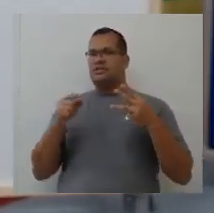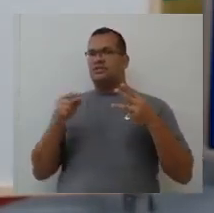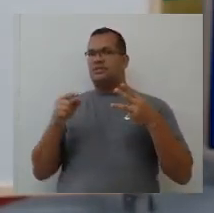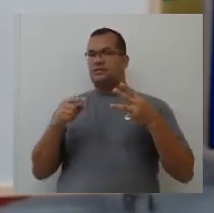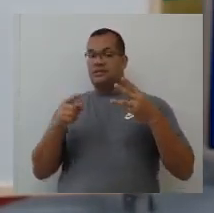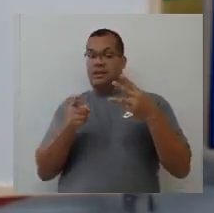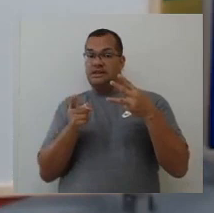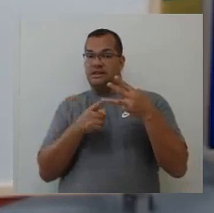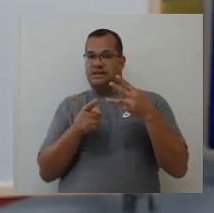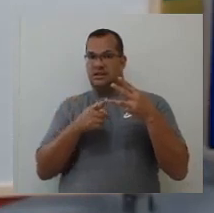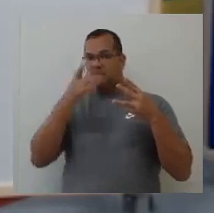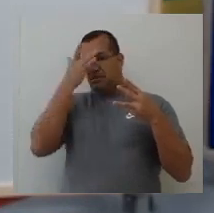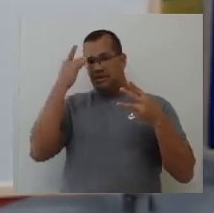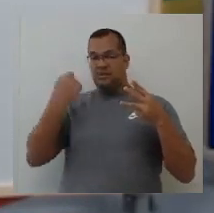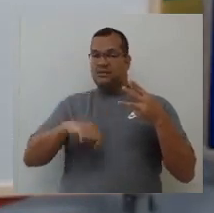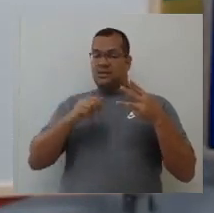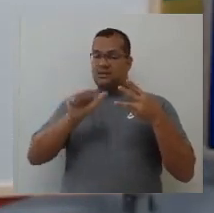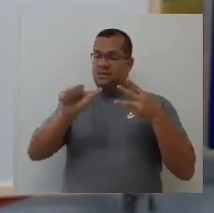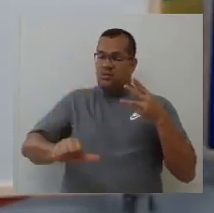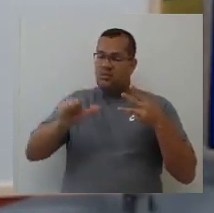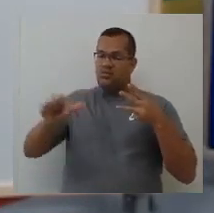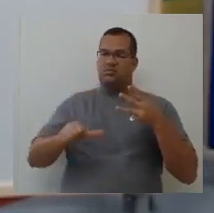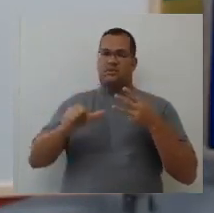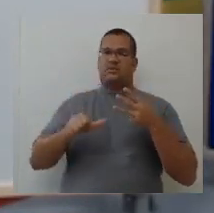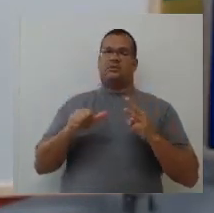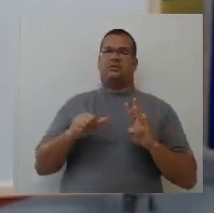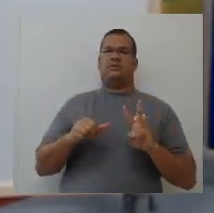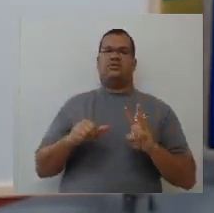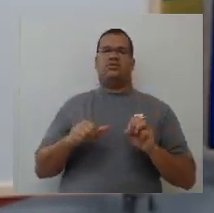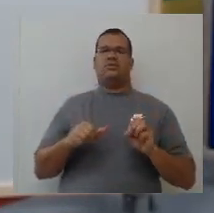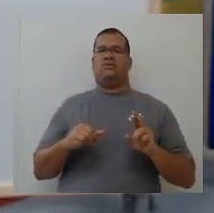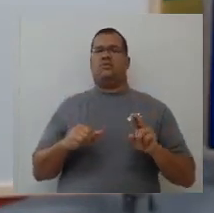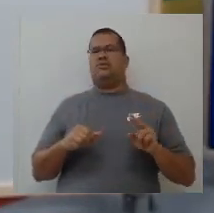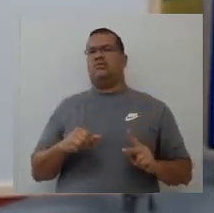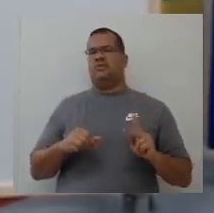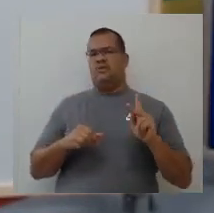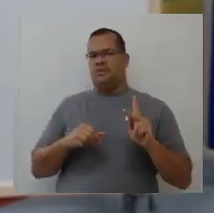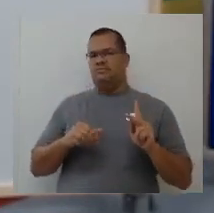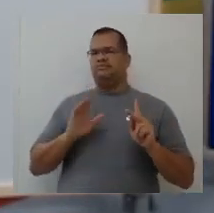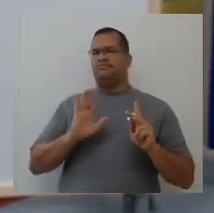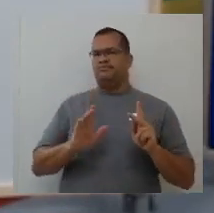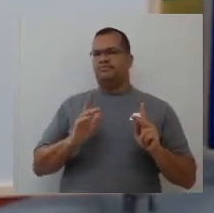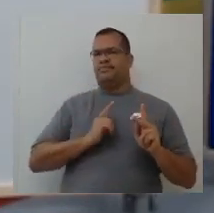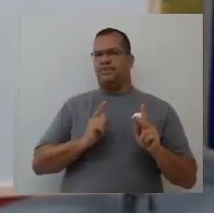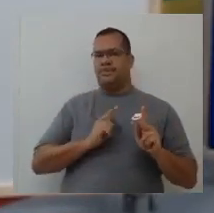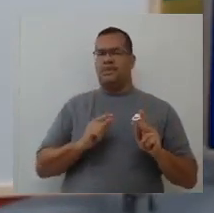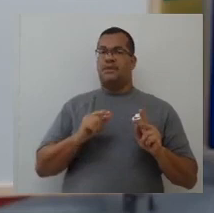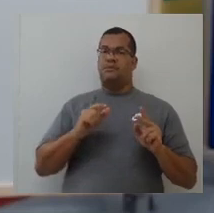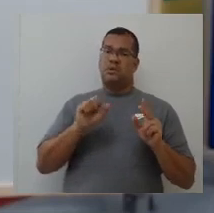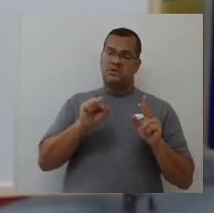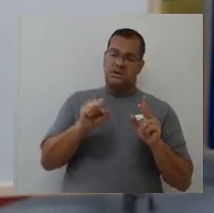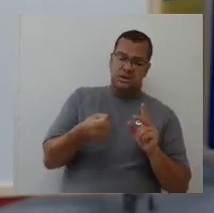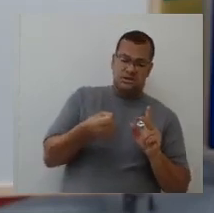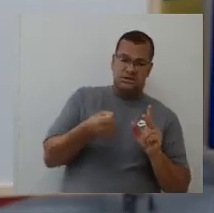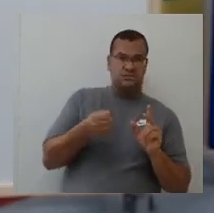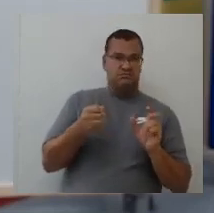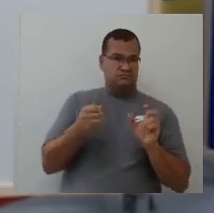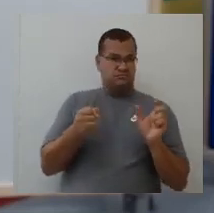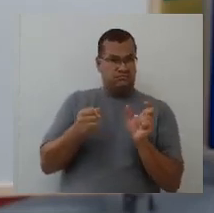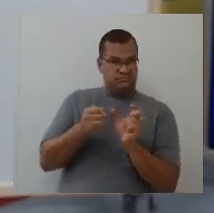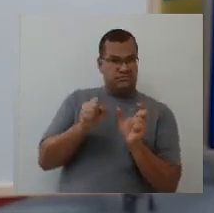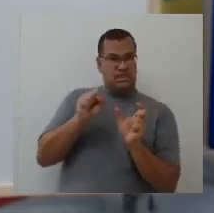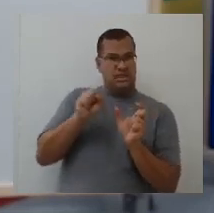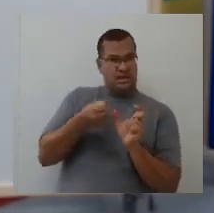singular, significa que eu vou precisar de uma mudança, de uma alteração. Essa mudança, normalmente, ela é marcada por S, ES